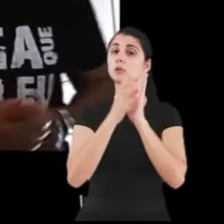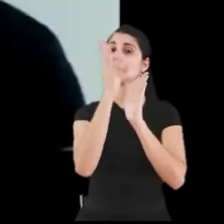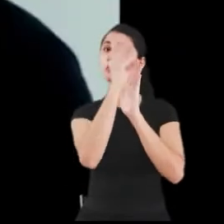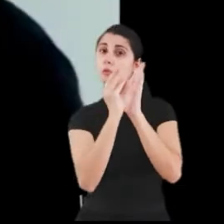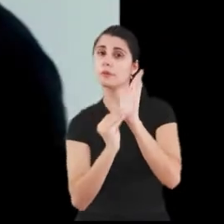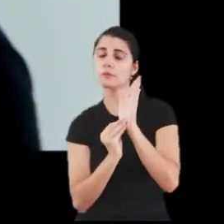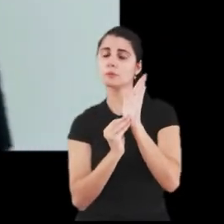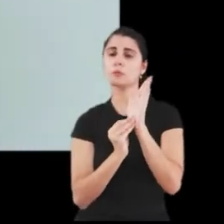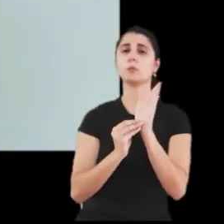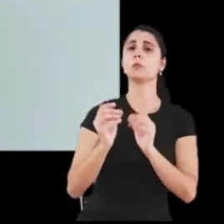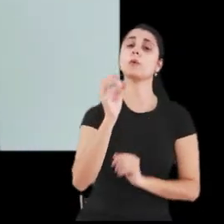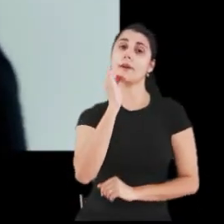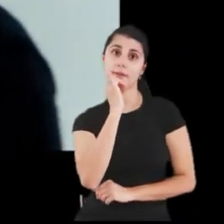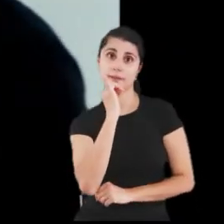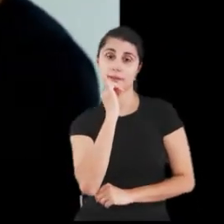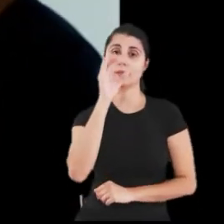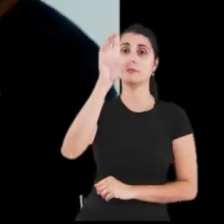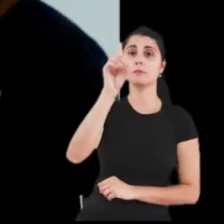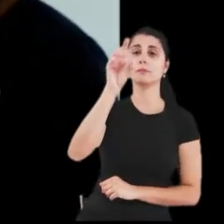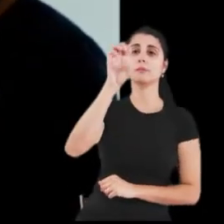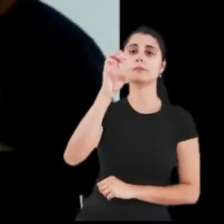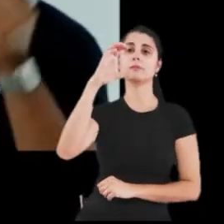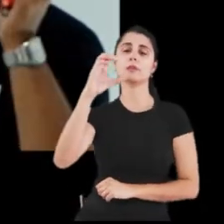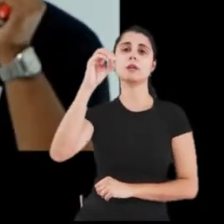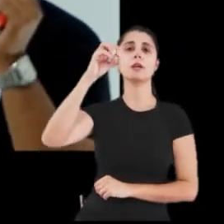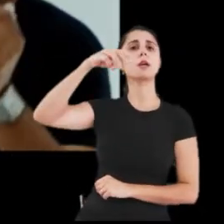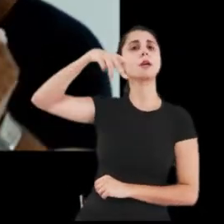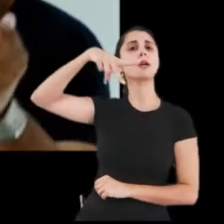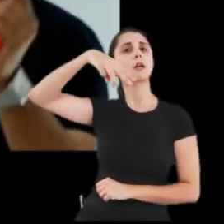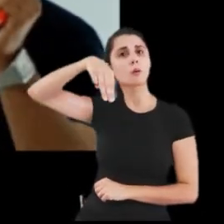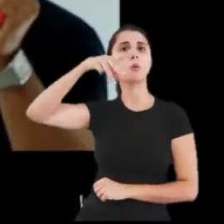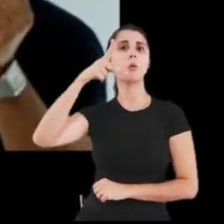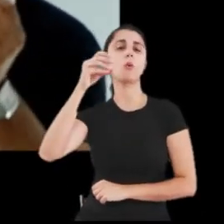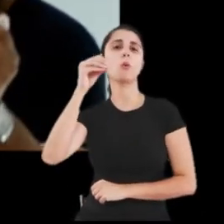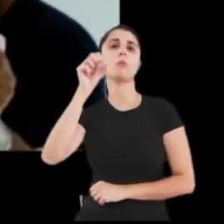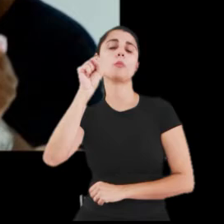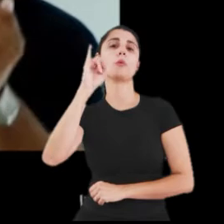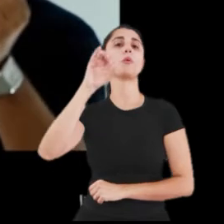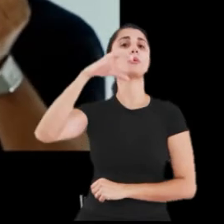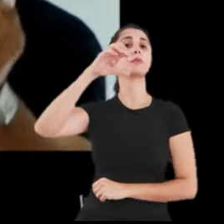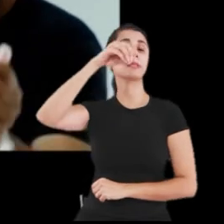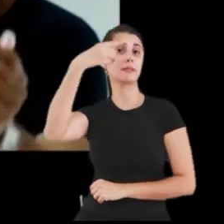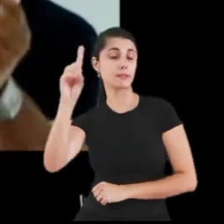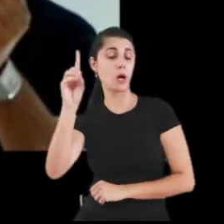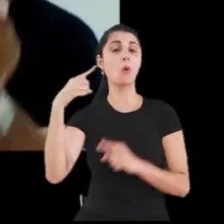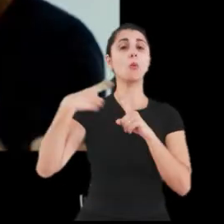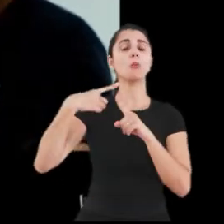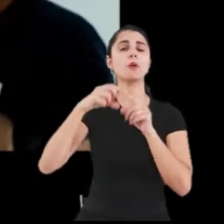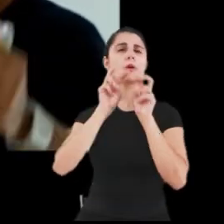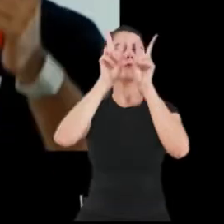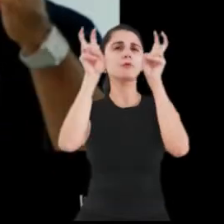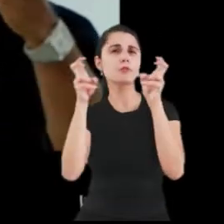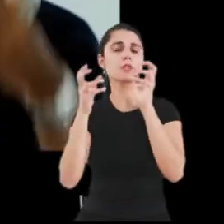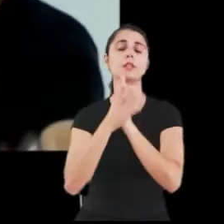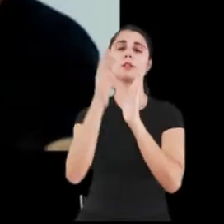exemplo, decomposição em fatores primos. Gente, guarde, viu? Muitas vezes, o título de um